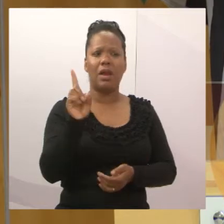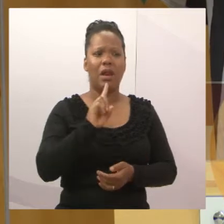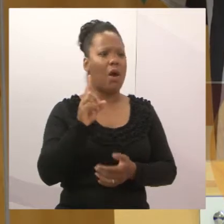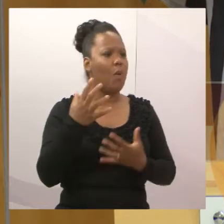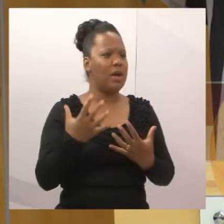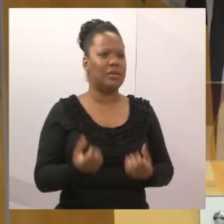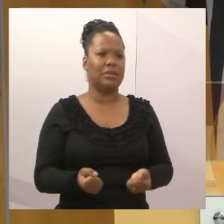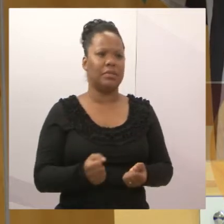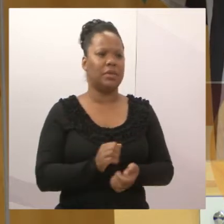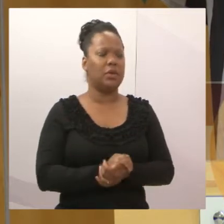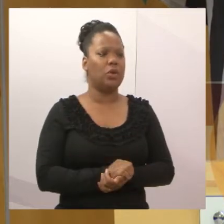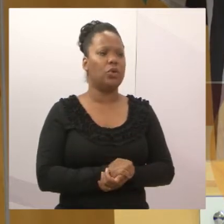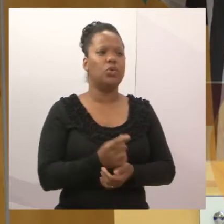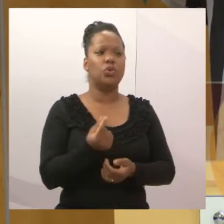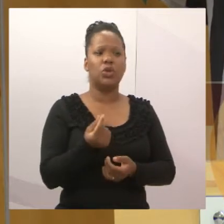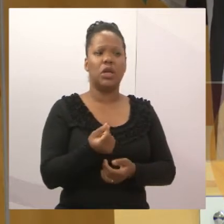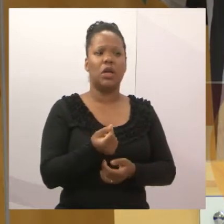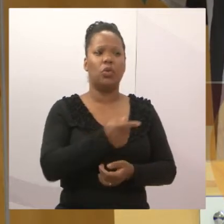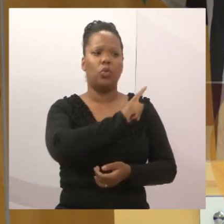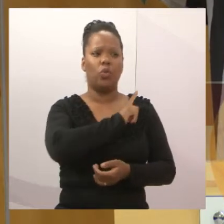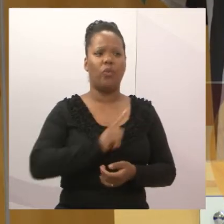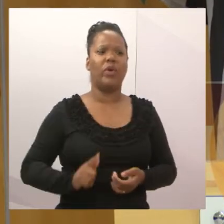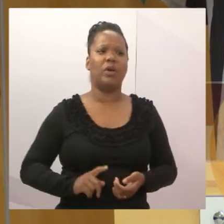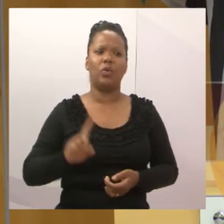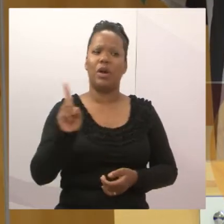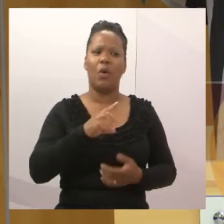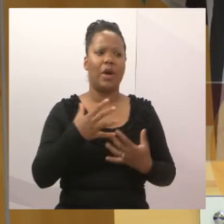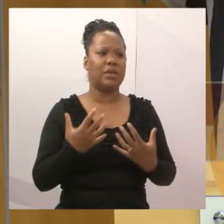aí do governo federal.